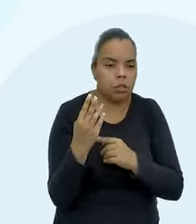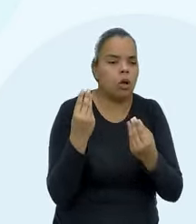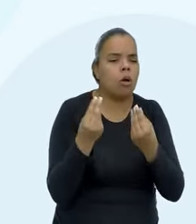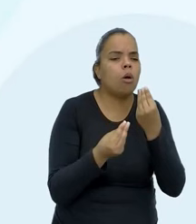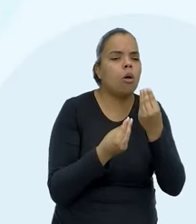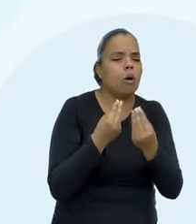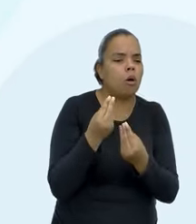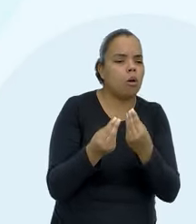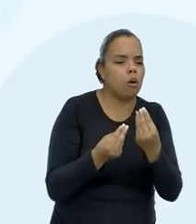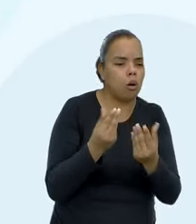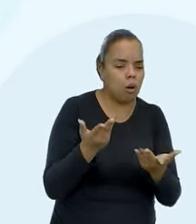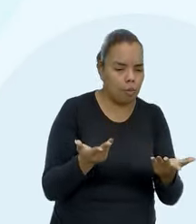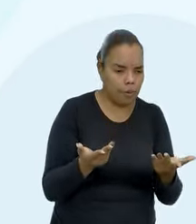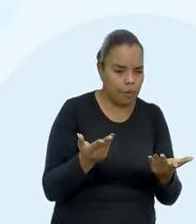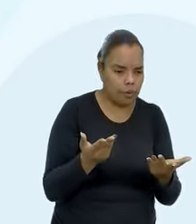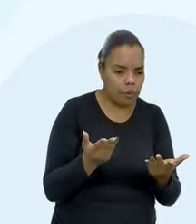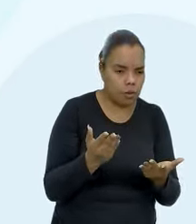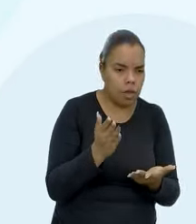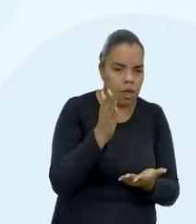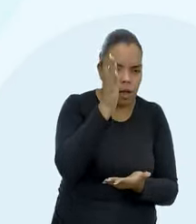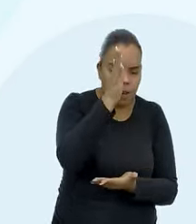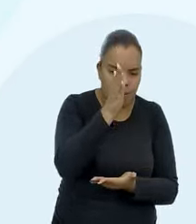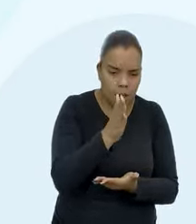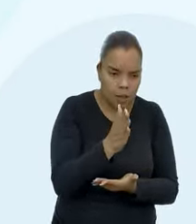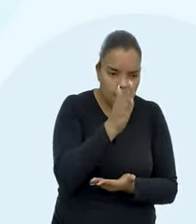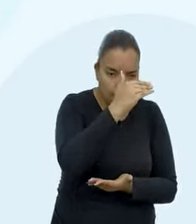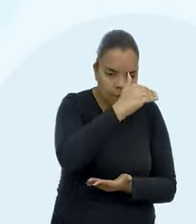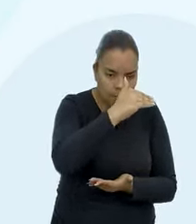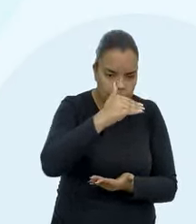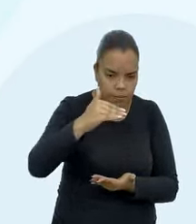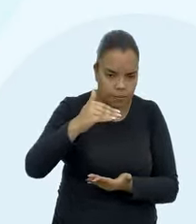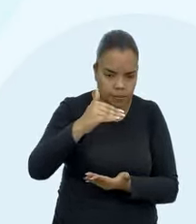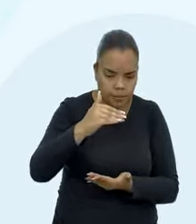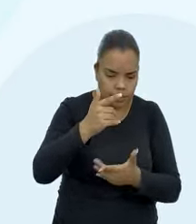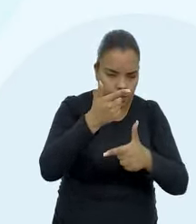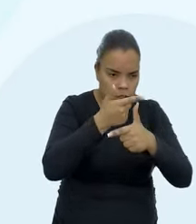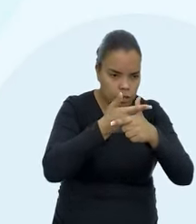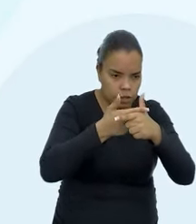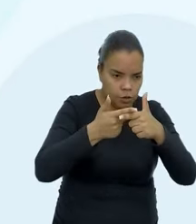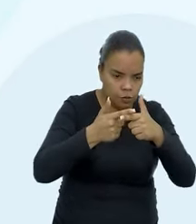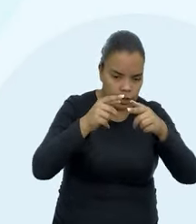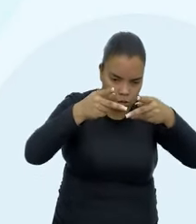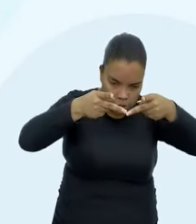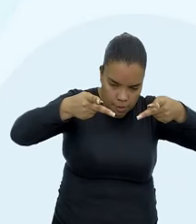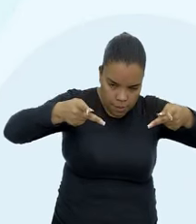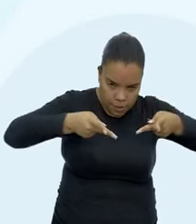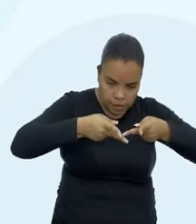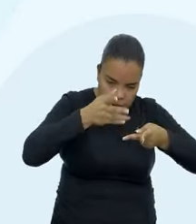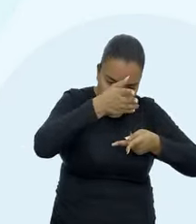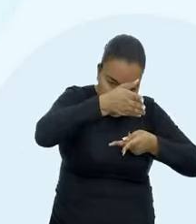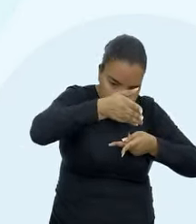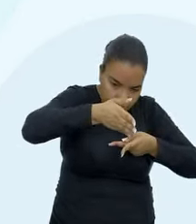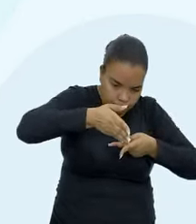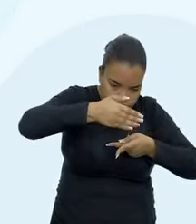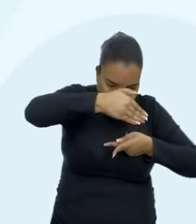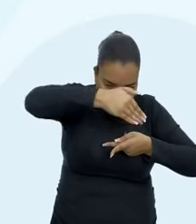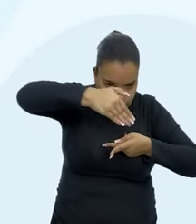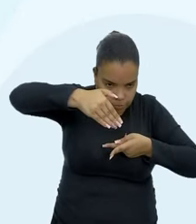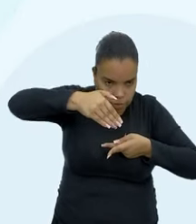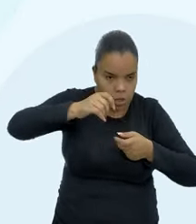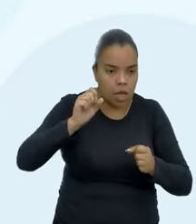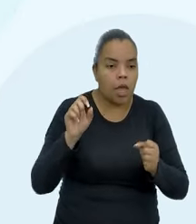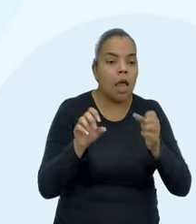quando nós dividimos a pizza em pedaços do mesmo tamanho aí sim eu consigo fazer a soma